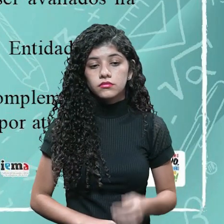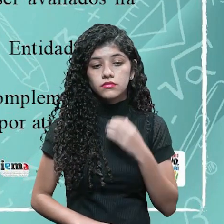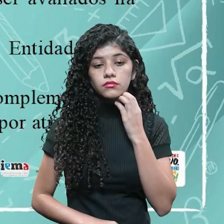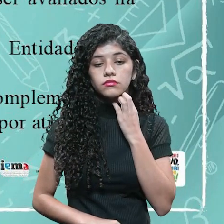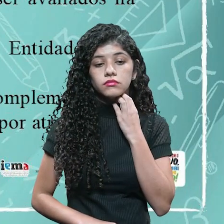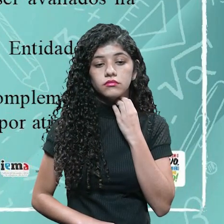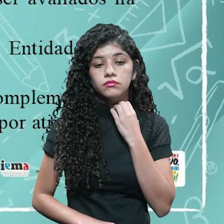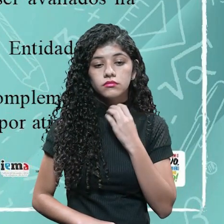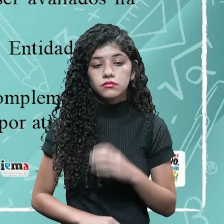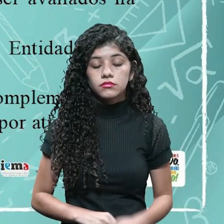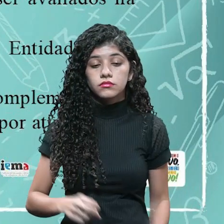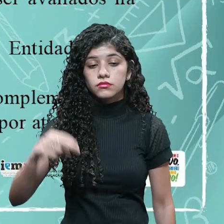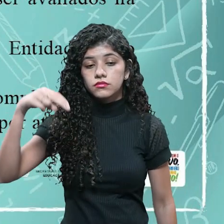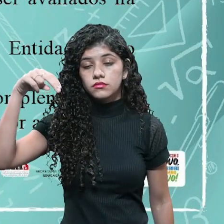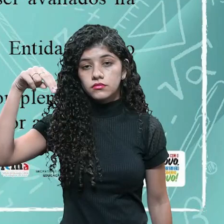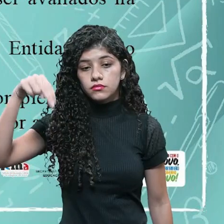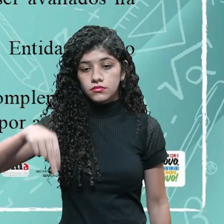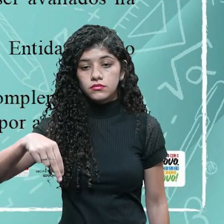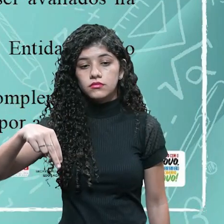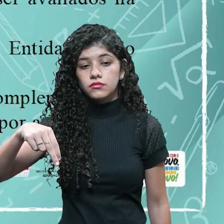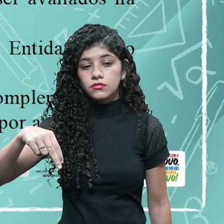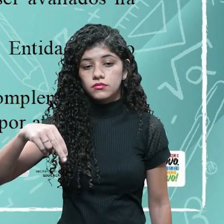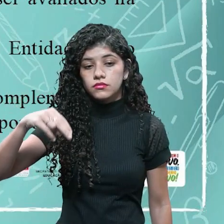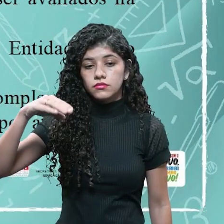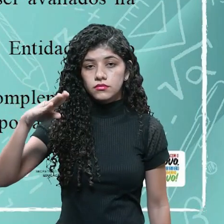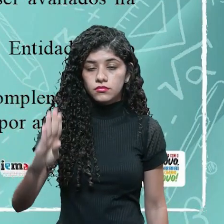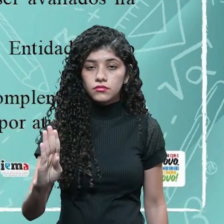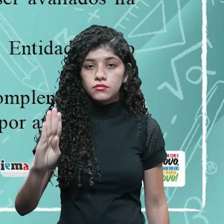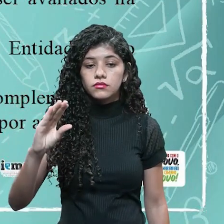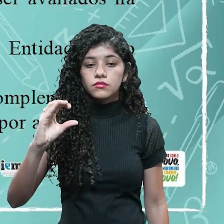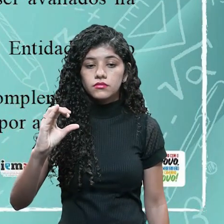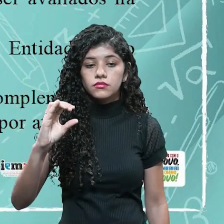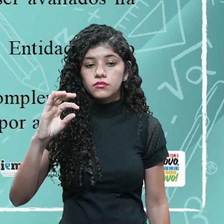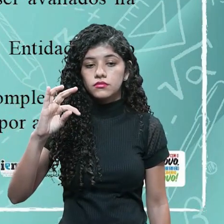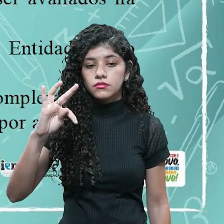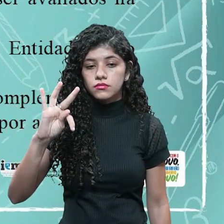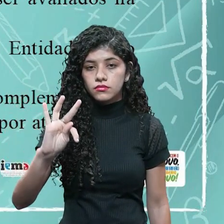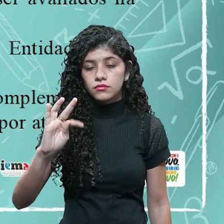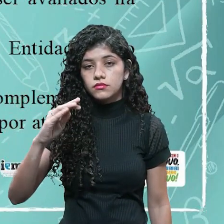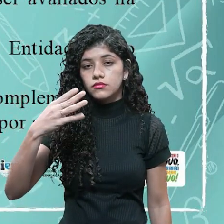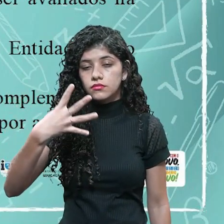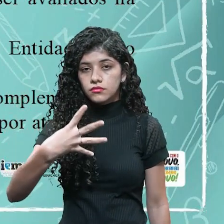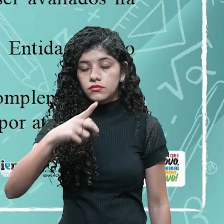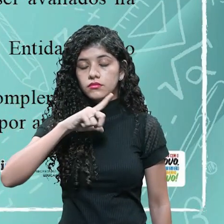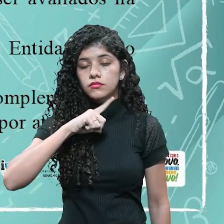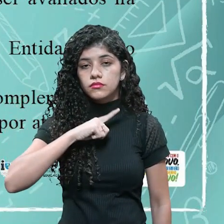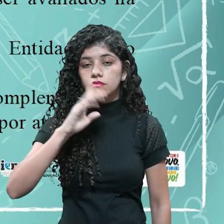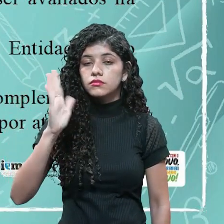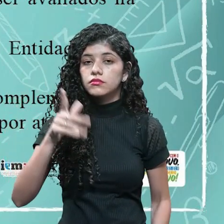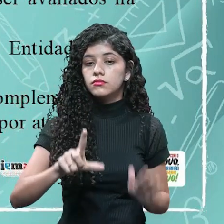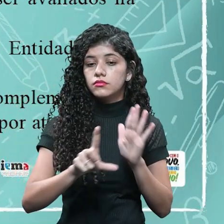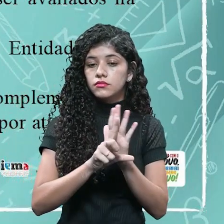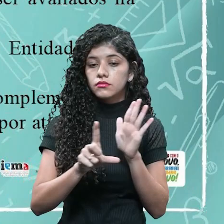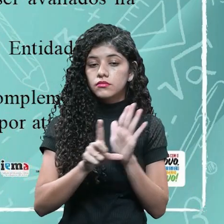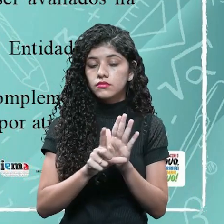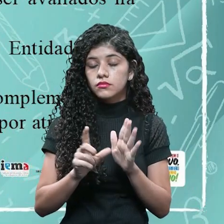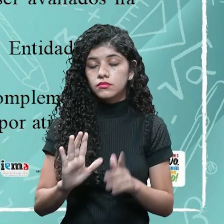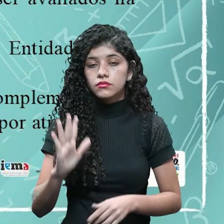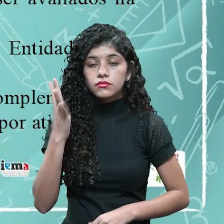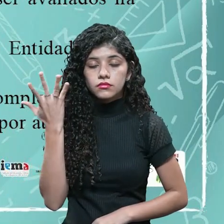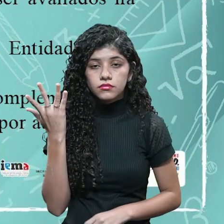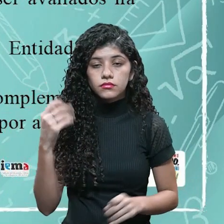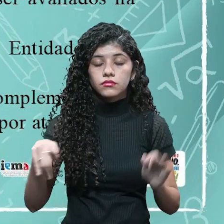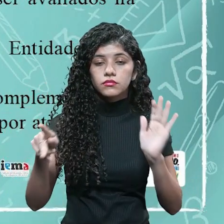estabelecida pela norma brasileira de contabilidade número 4, né, NBCT4. Então já existe uma norma só para